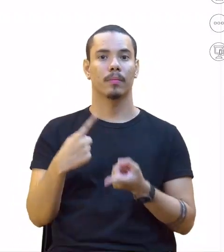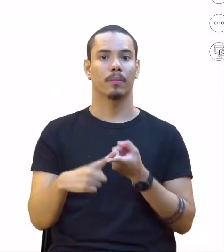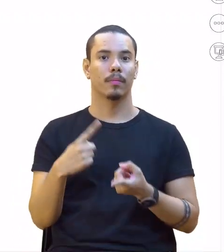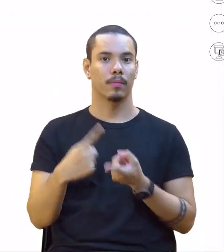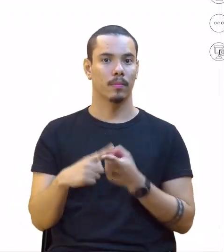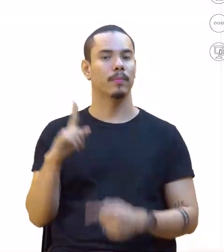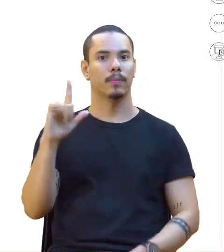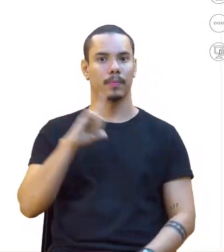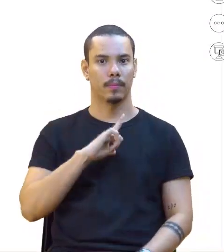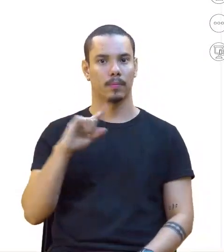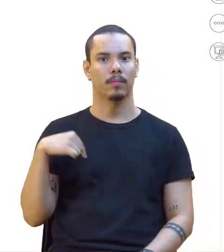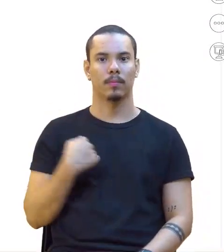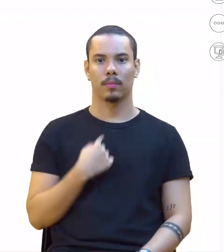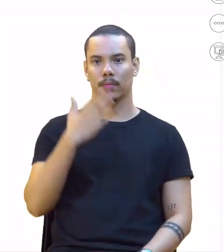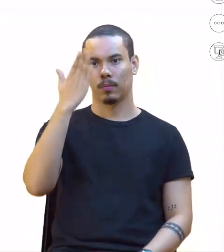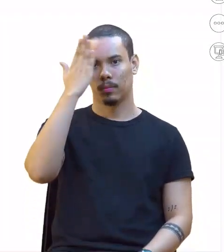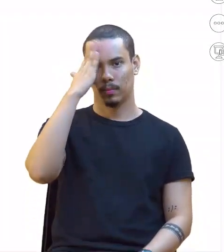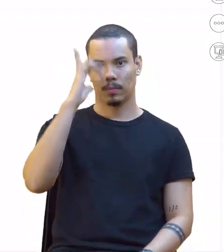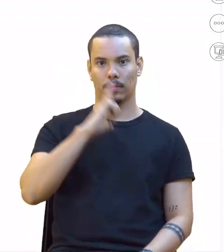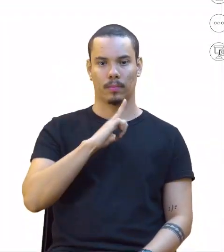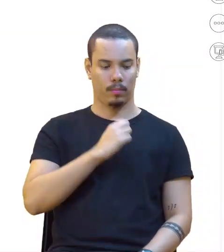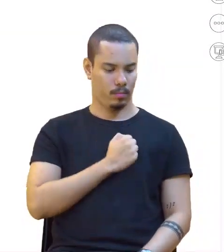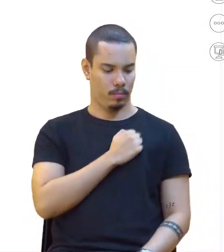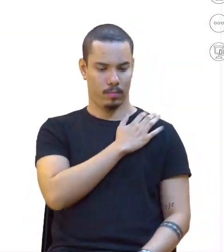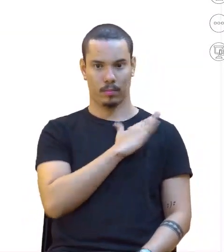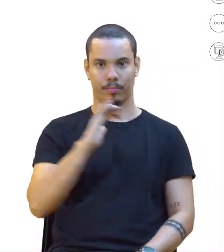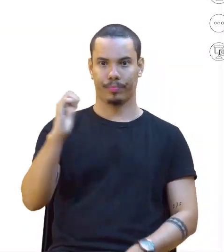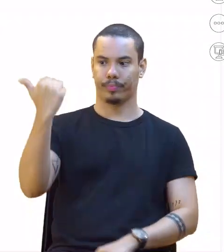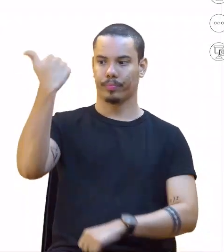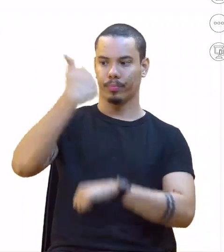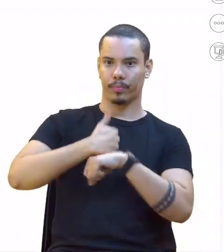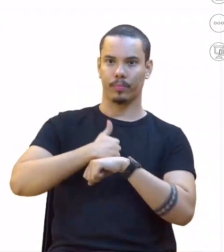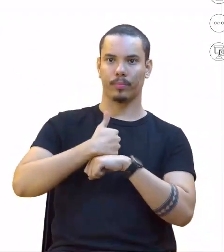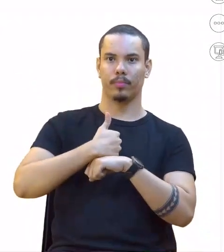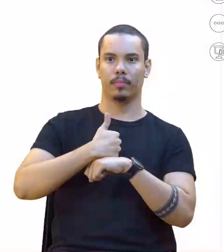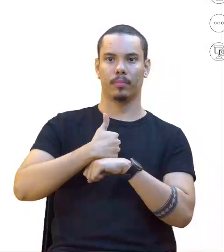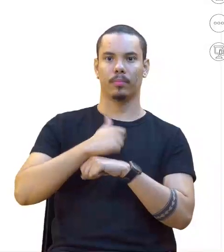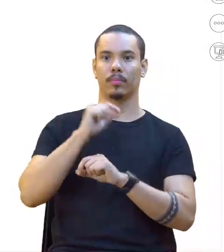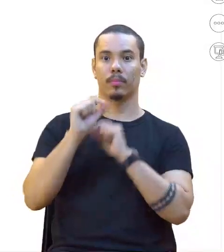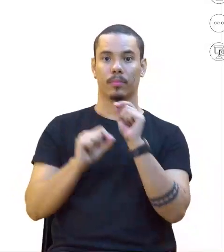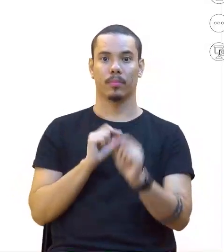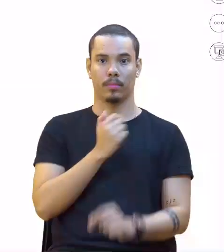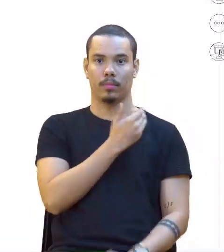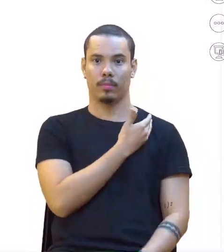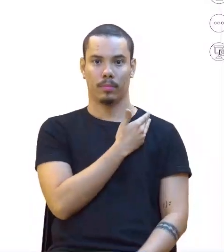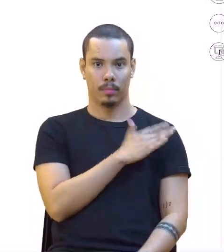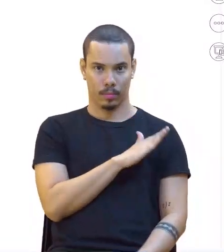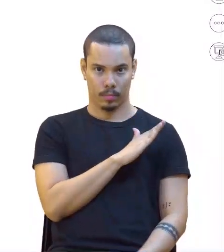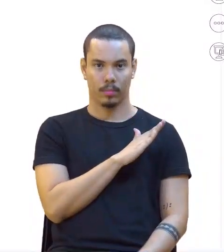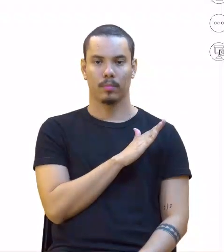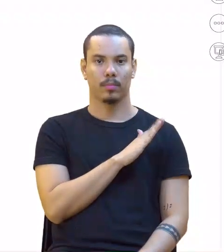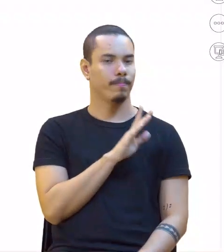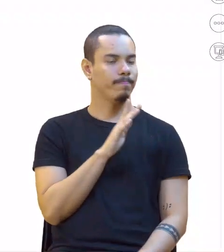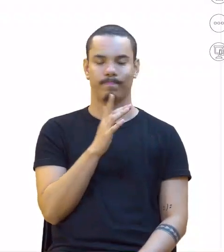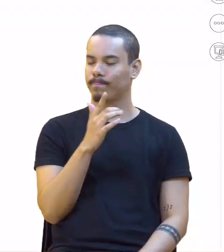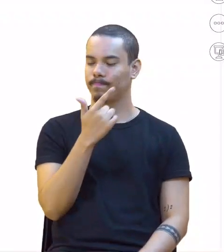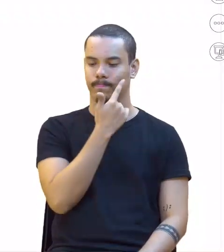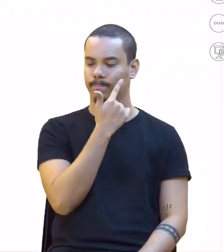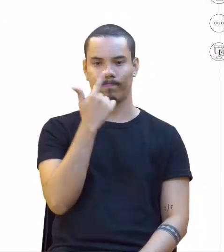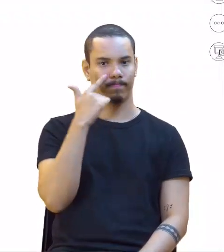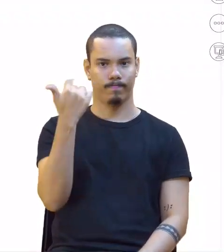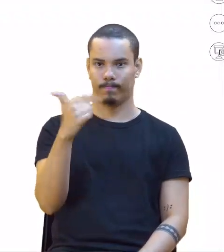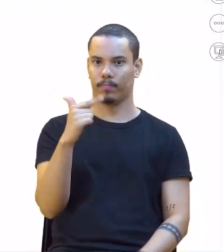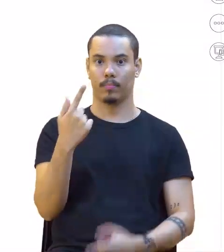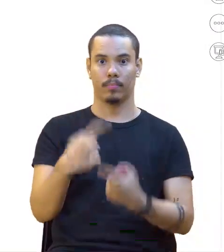houveram alguns regimes que queriam impor isso, né? Essa visão preconceituosa ali. Isso não existe. Na